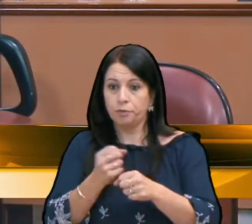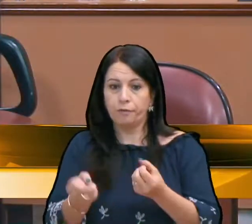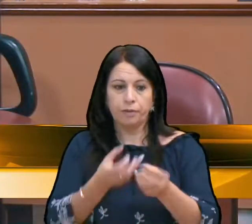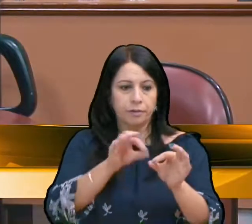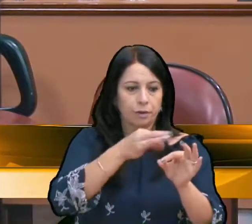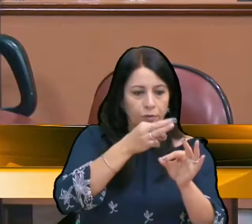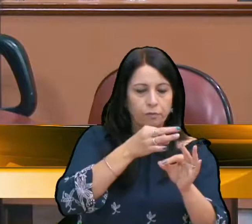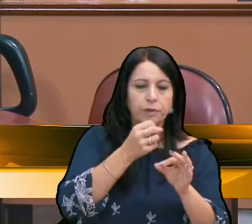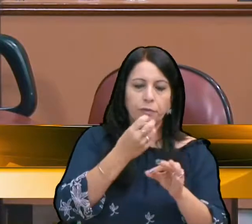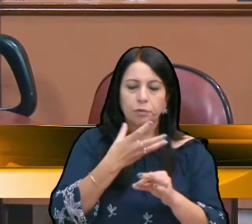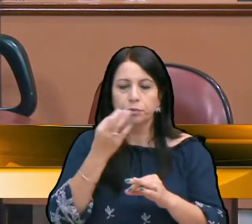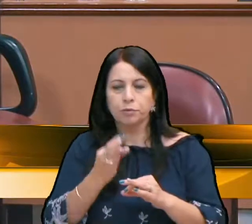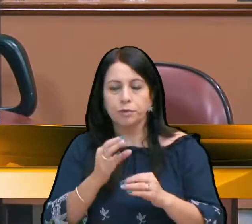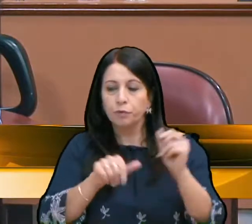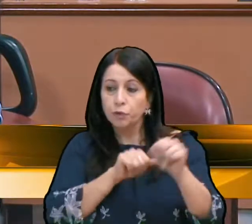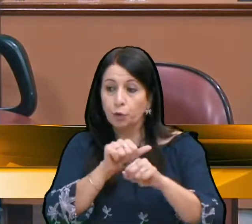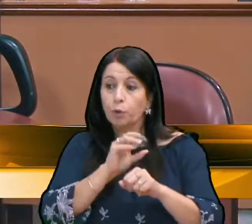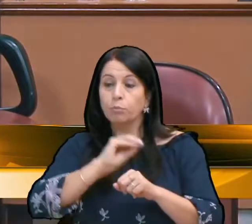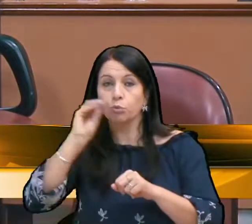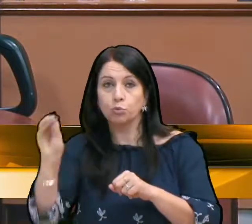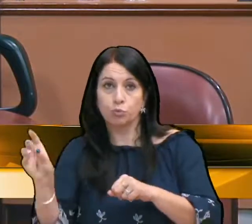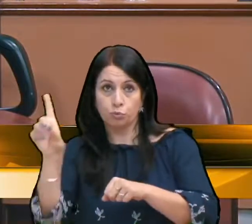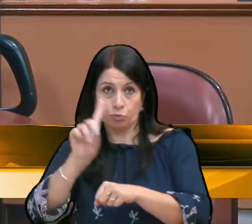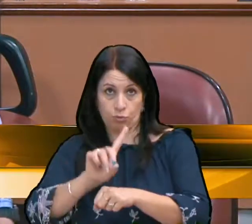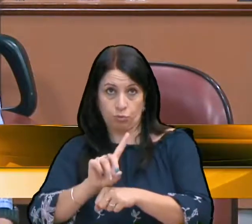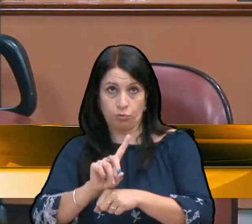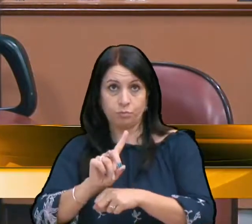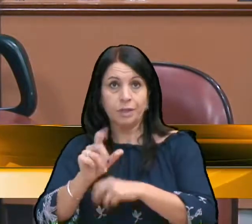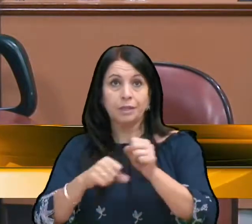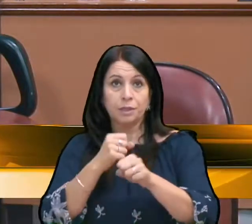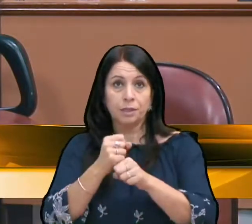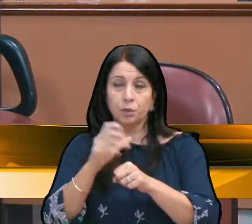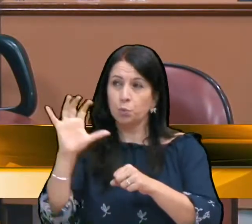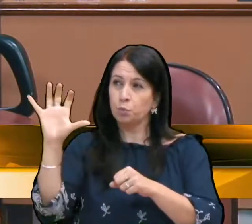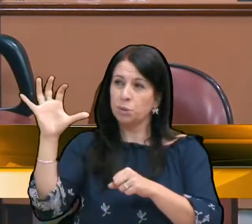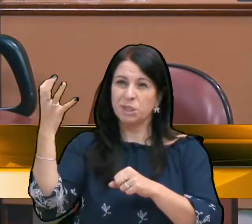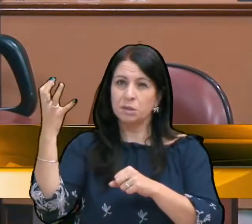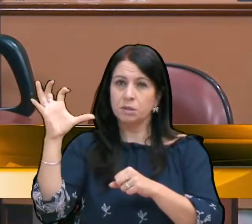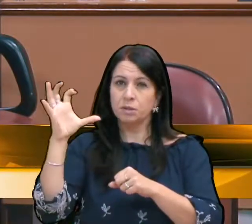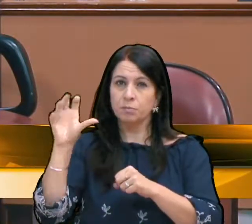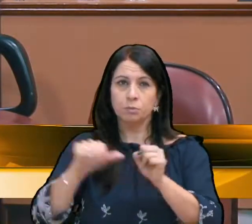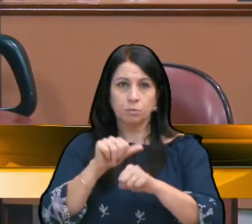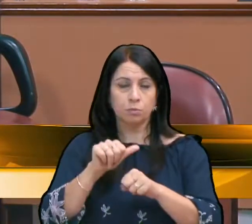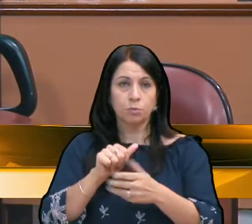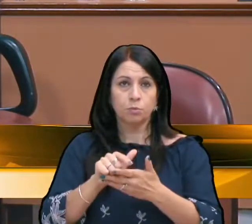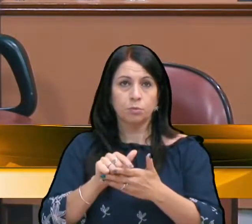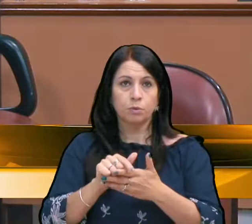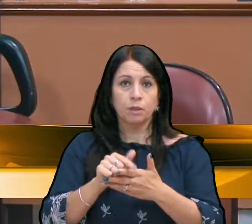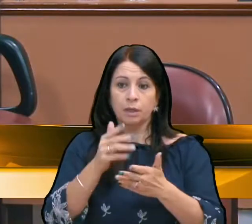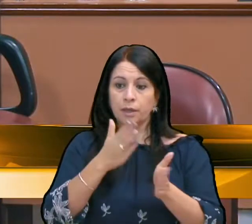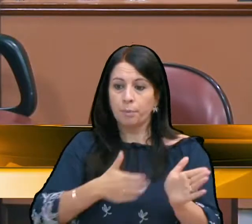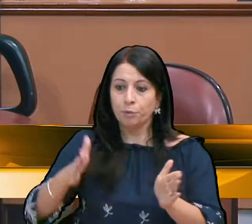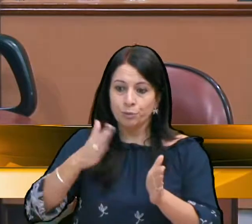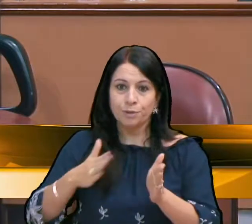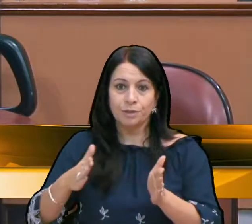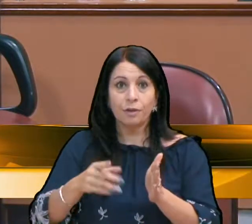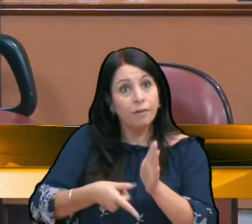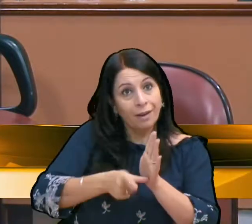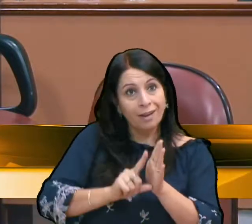foi transferida, mas eu vejo que a cada ano o clima muda e a produção ela vem